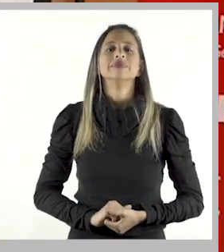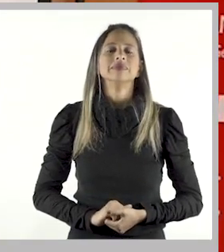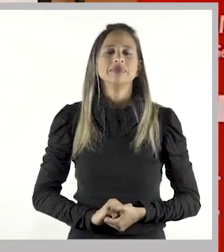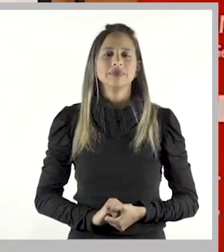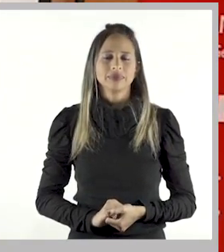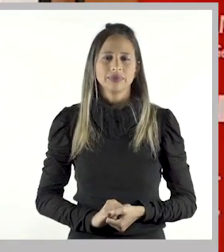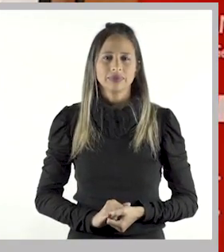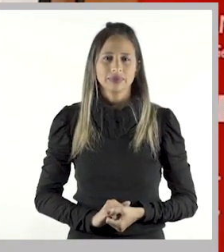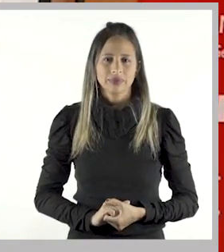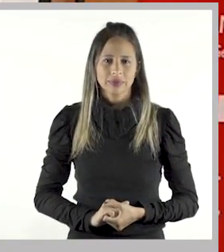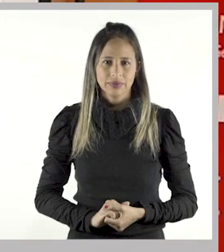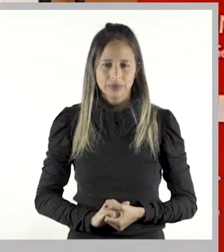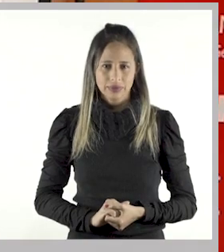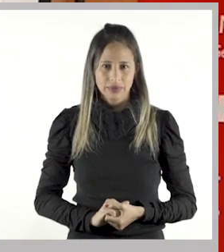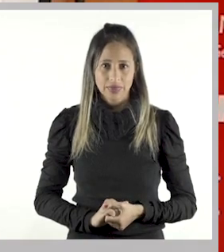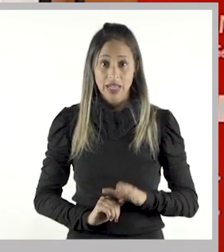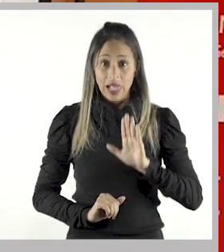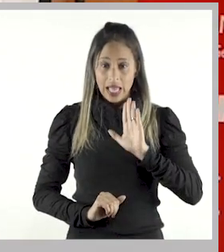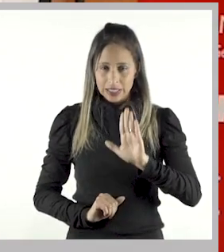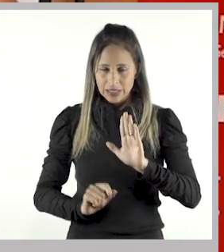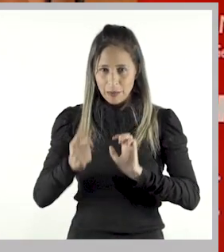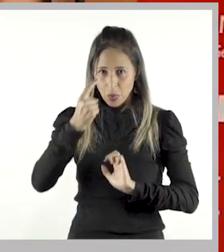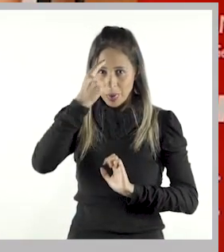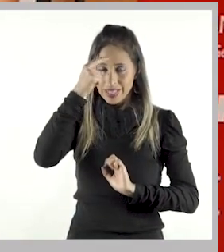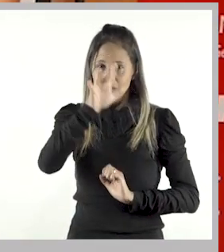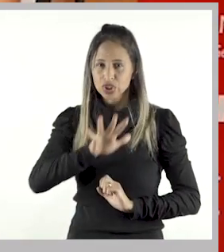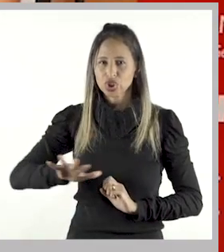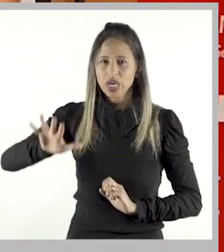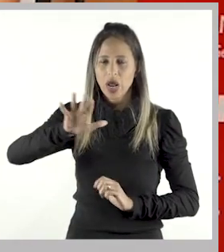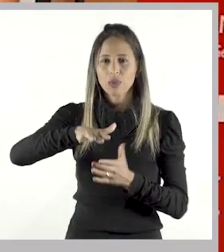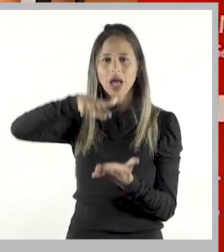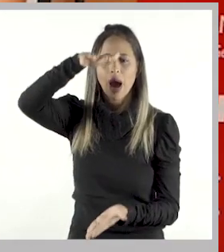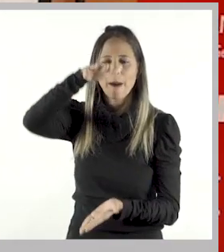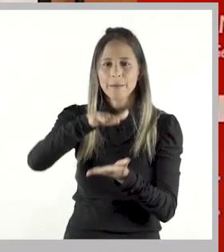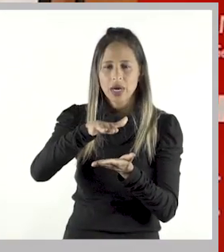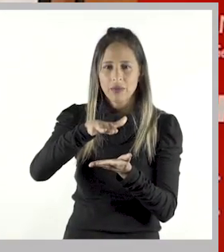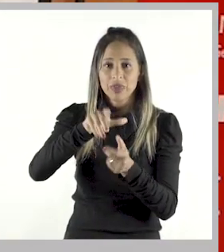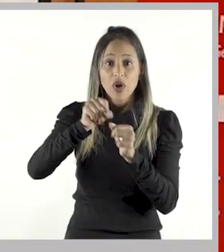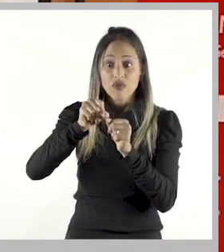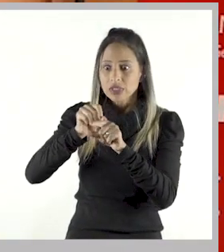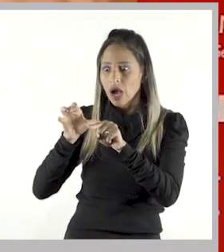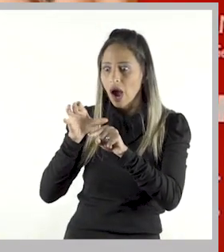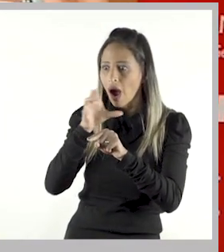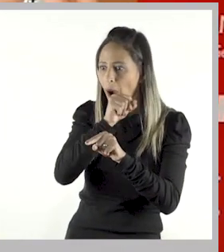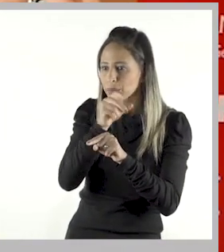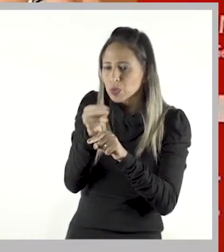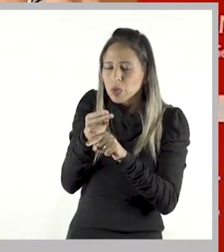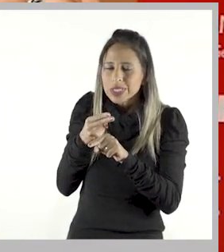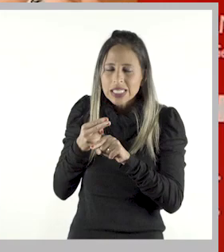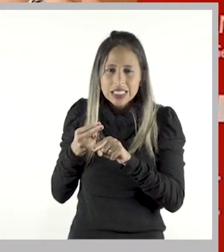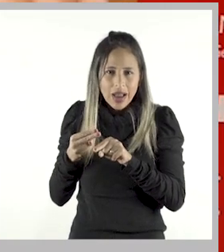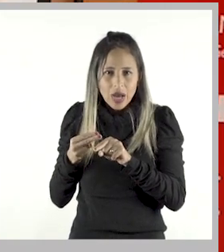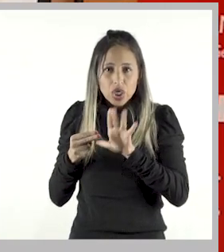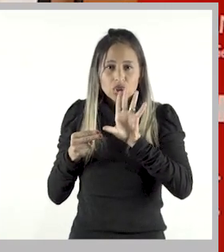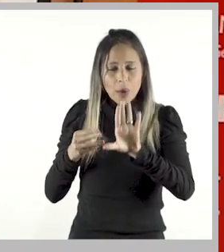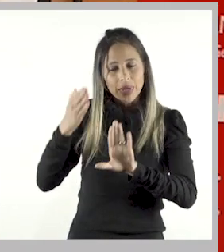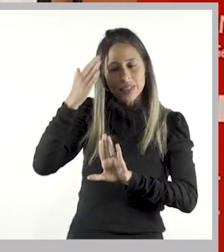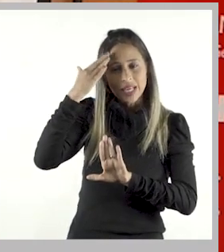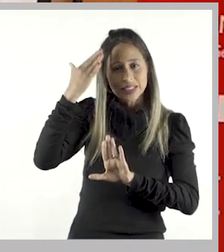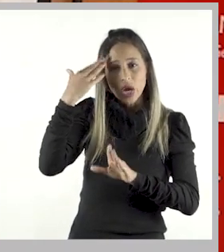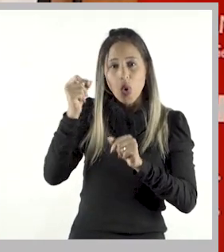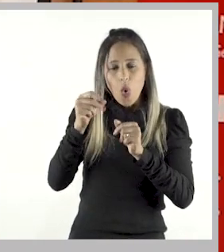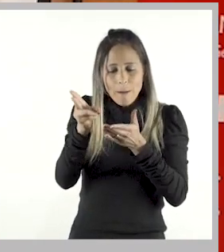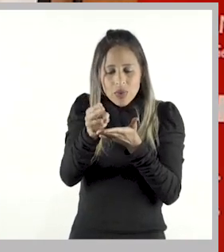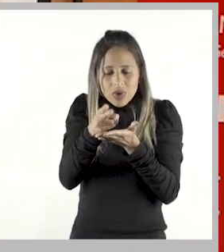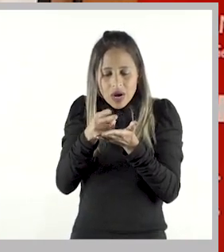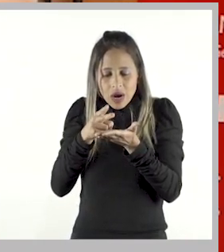Então eu cheguei numa ideia geral no tamanho, fiz um rascunho bem rápido da ilustração, só para entender a composição da imagem e o tamanho que ela vai